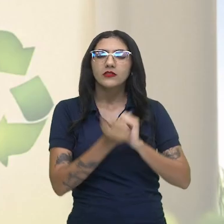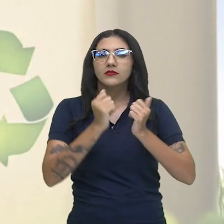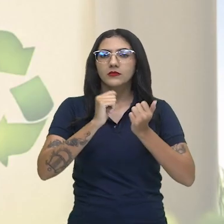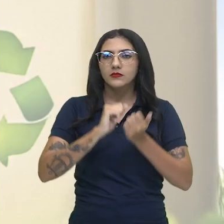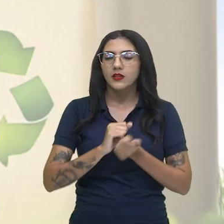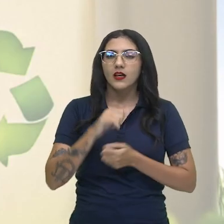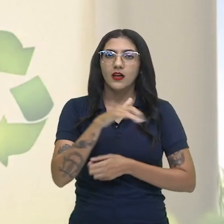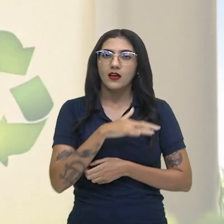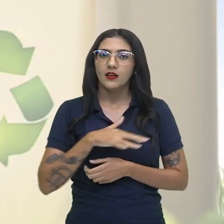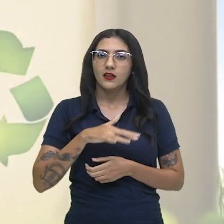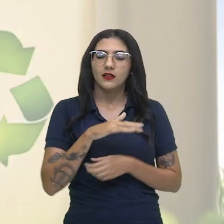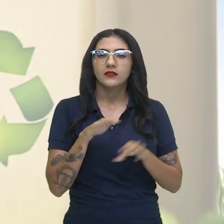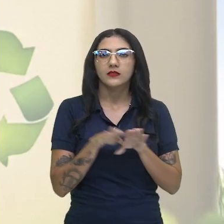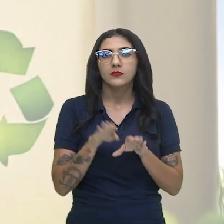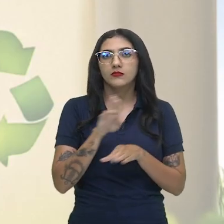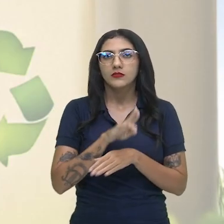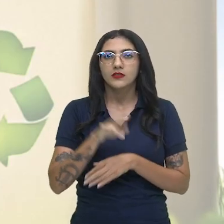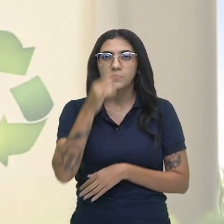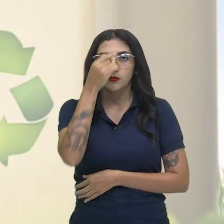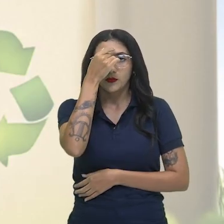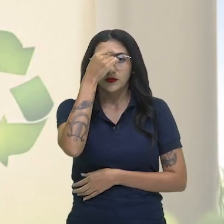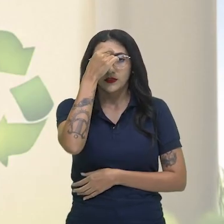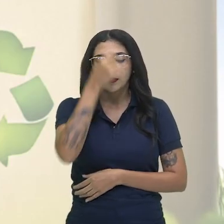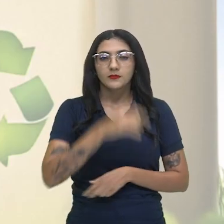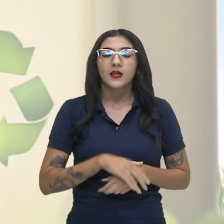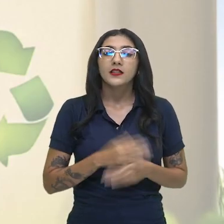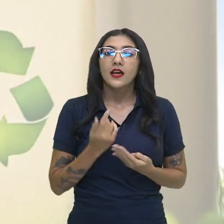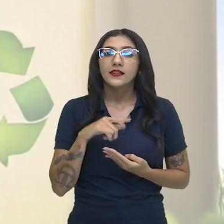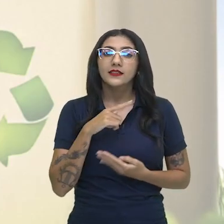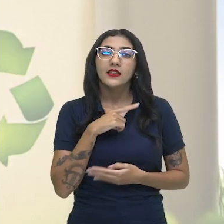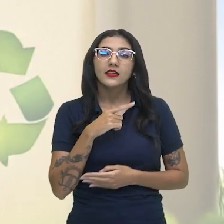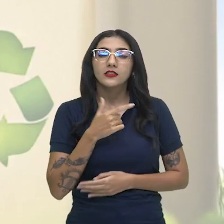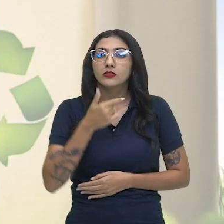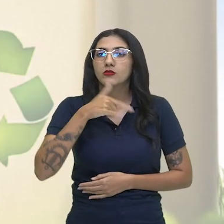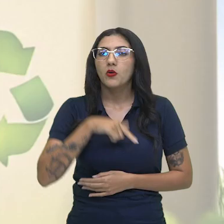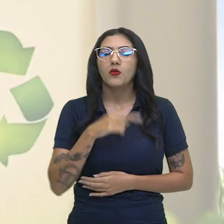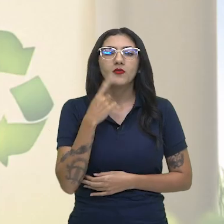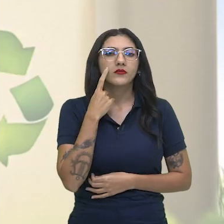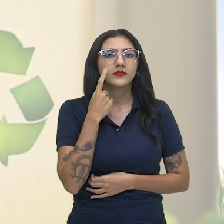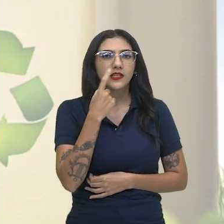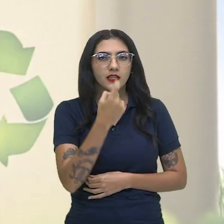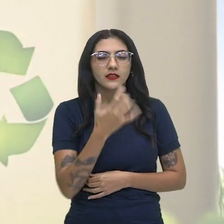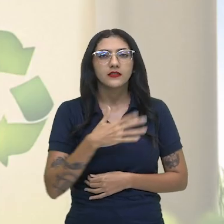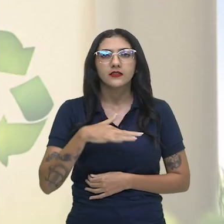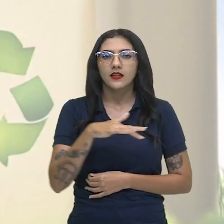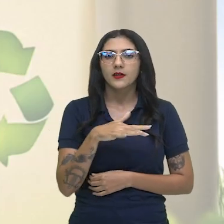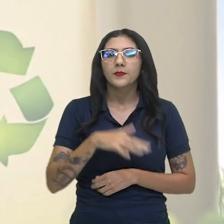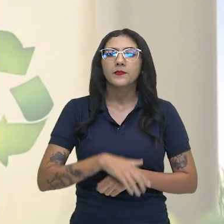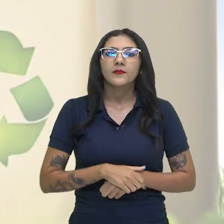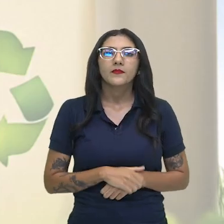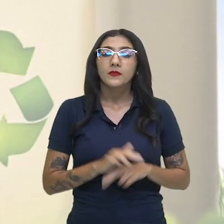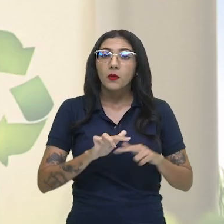forma mais sustentável e, assim, voltar a atrair consumidores. Então, o que se deve fazer? Procure sempre empresas que têm